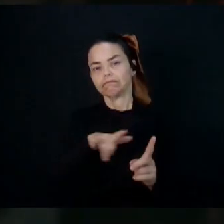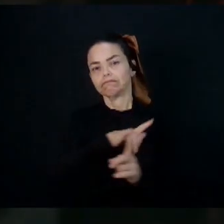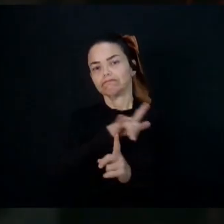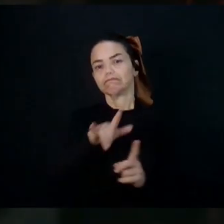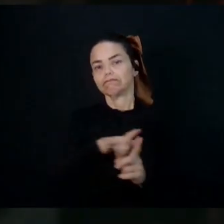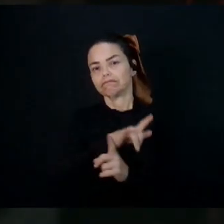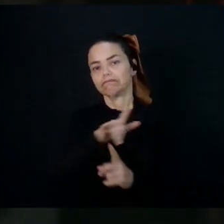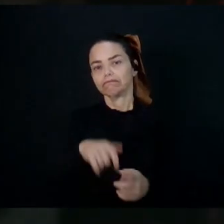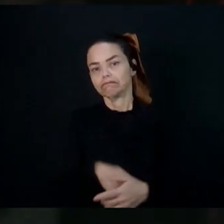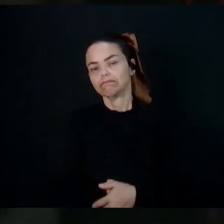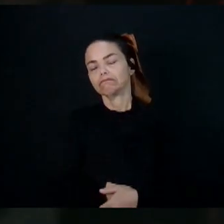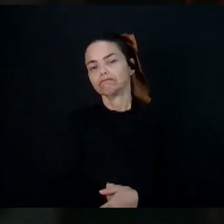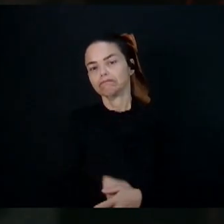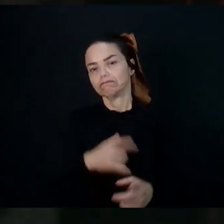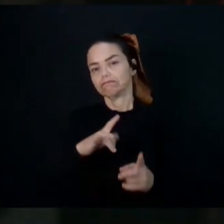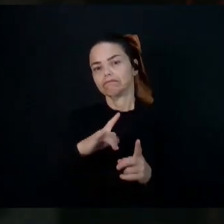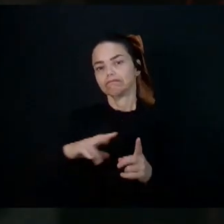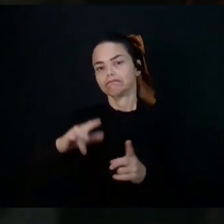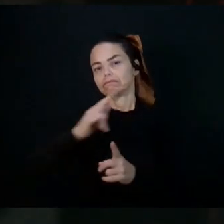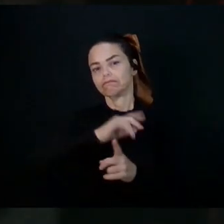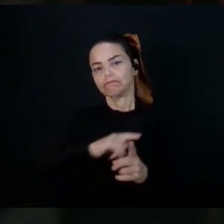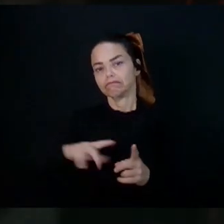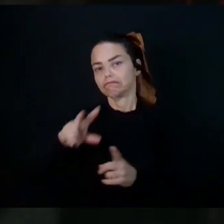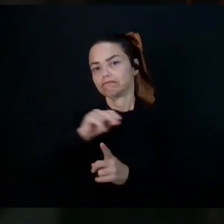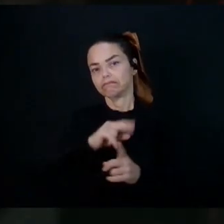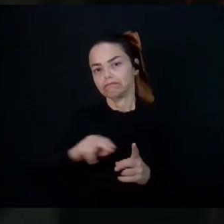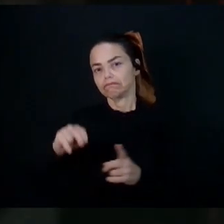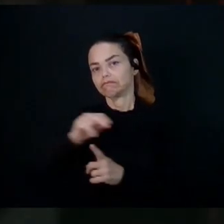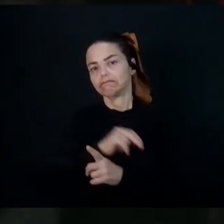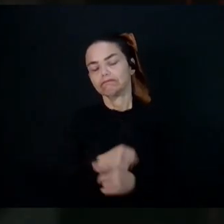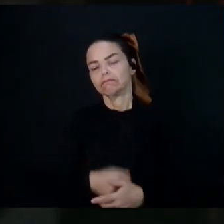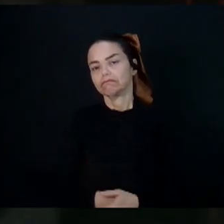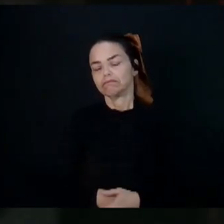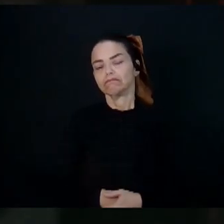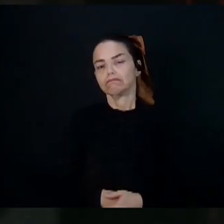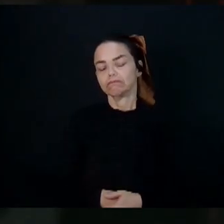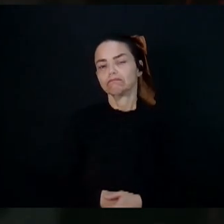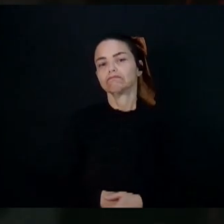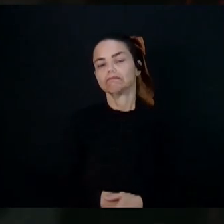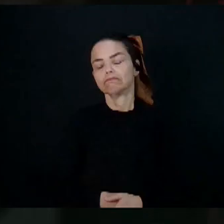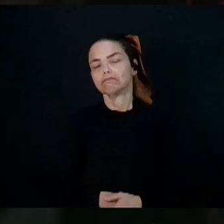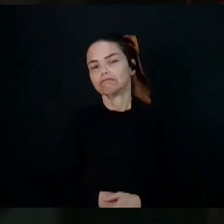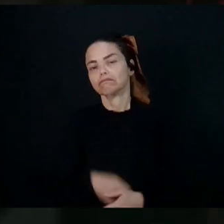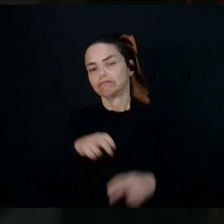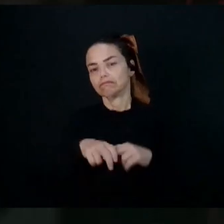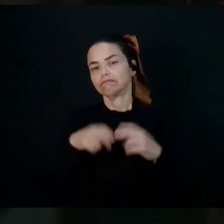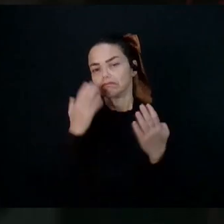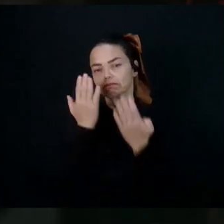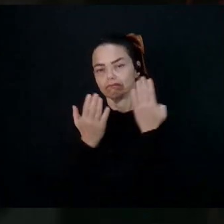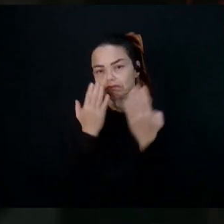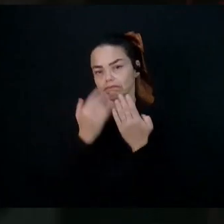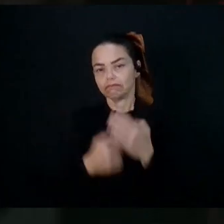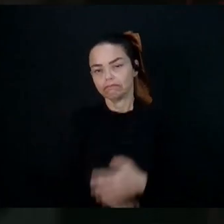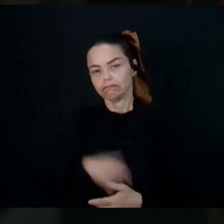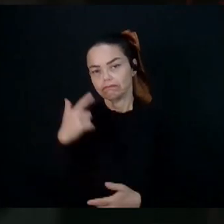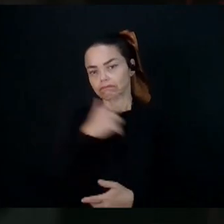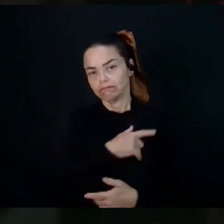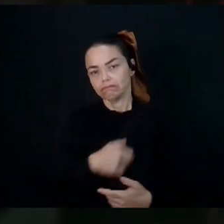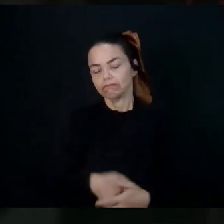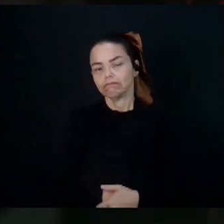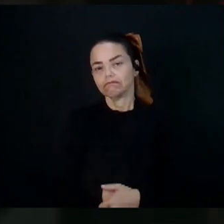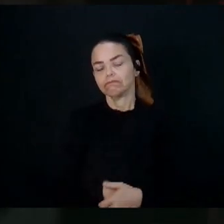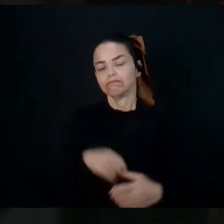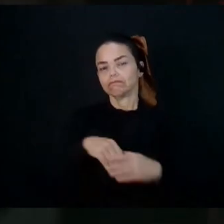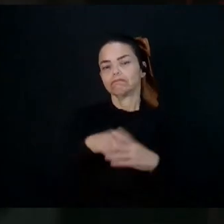são manipuladoras nível hard, né? E é por isso que é importante a terapia, porque você também consegue, dentro da terapia,